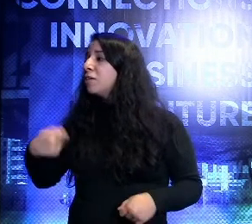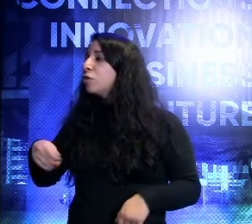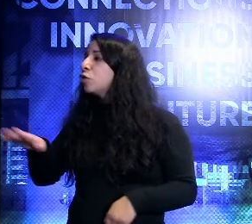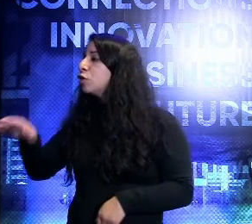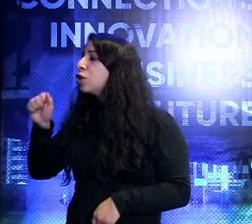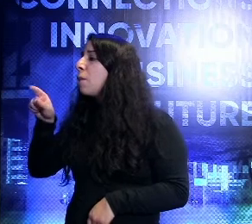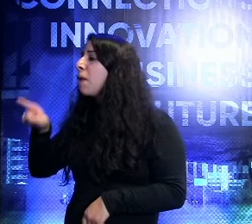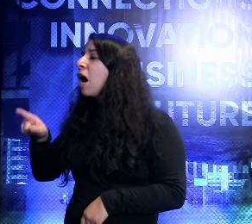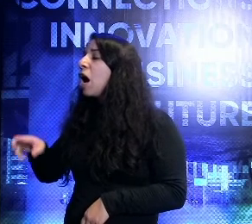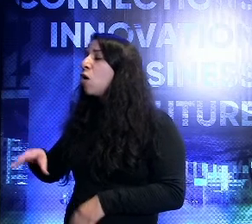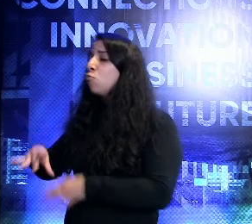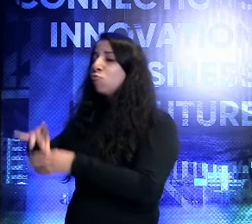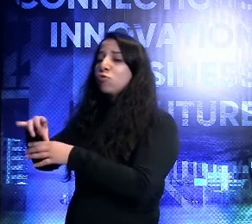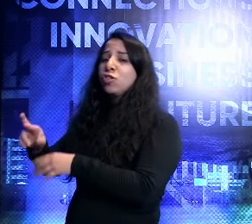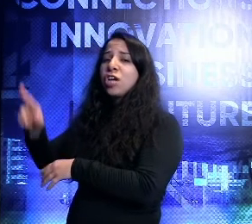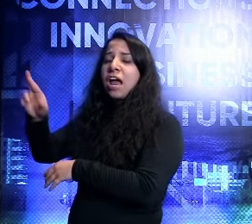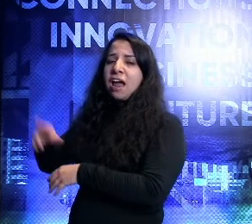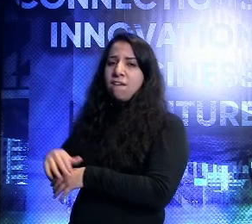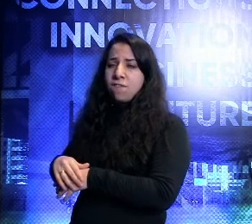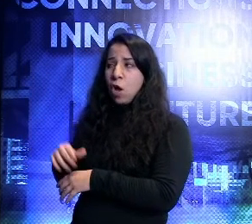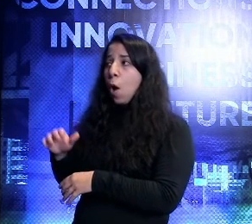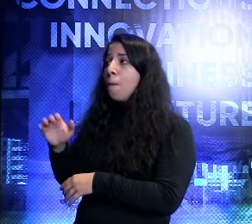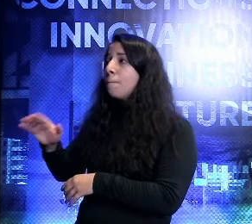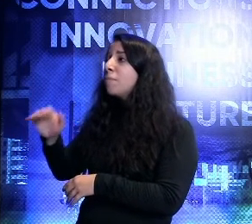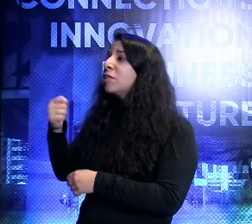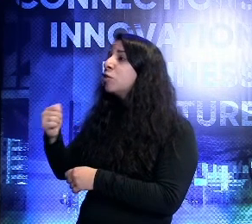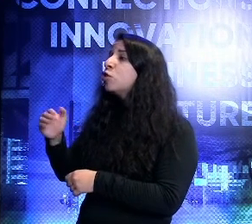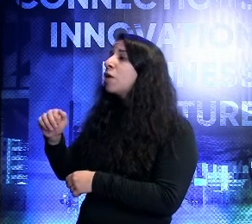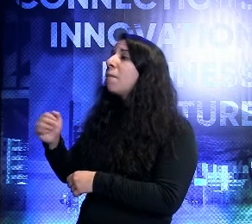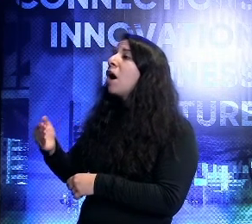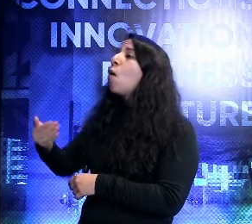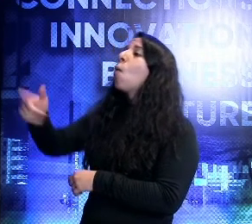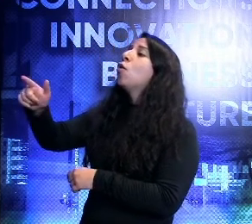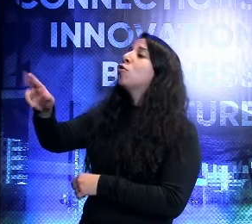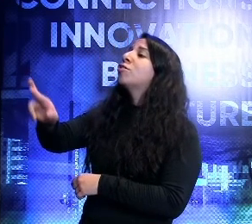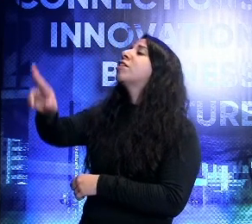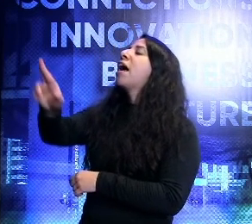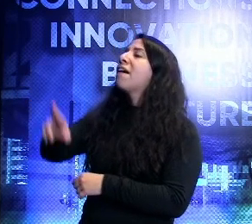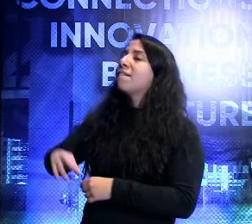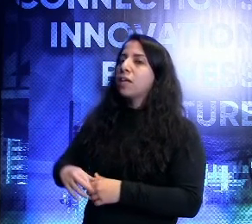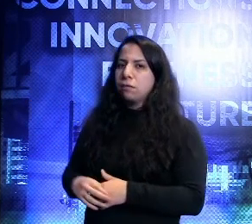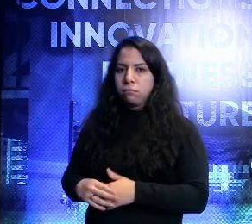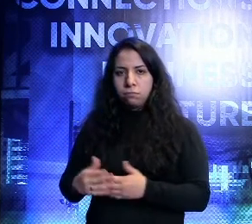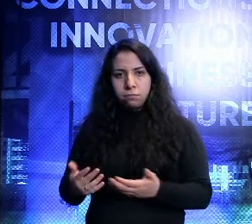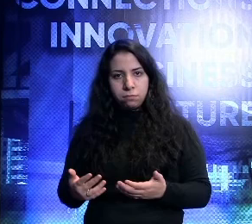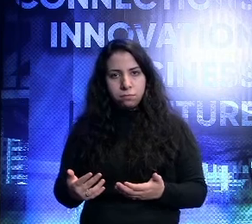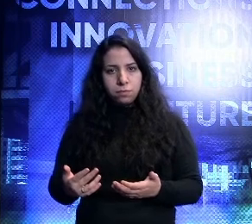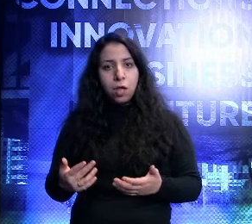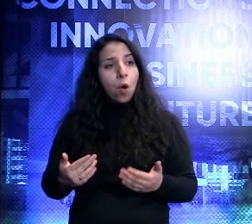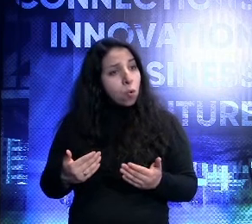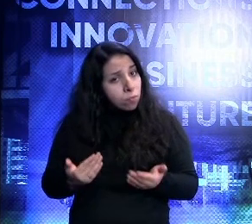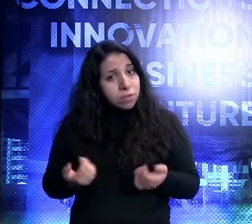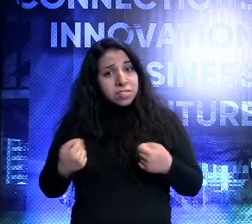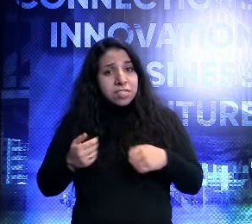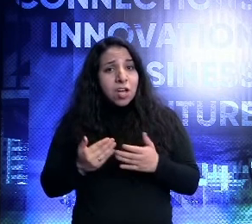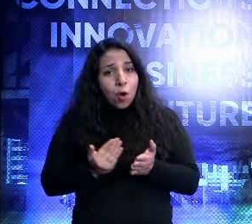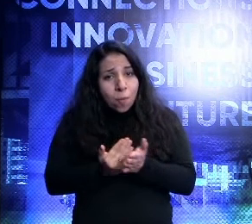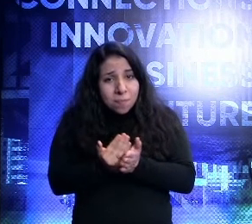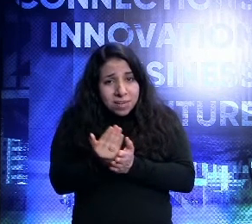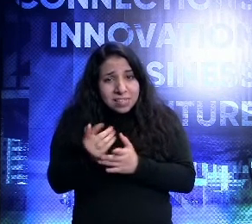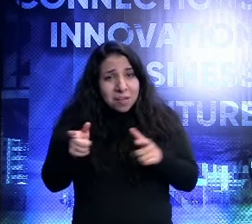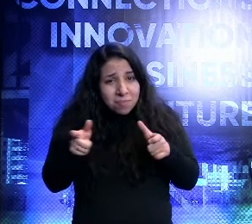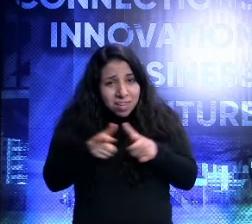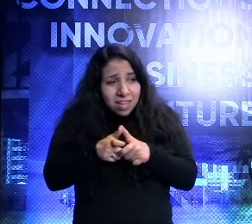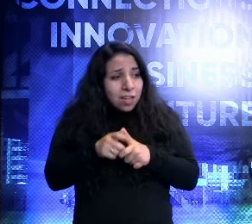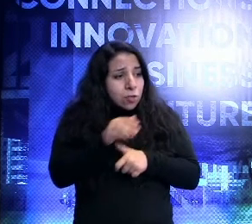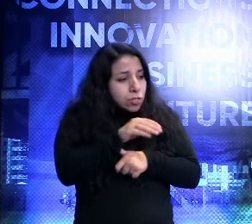falar com o outro chefe do chefe do chefe, para liberar para a gente poder fazer. Por isso que eu falo, começa pequeno, vai em dev, vai em HOM, coleta